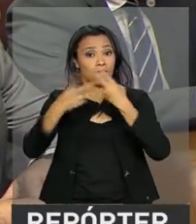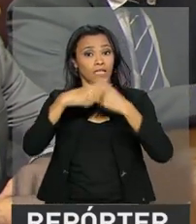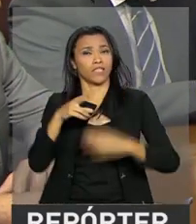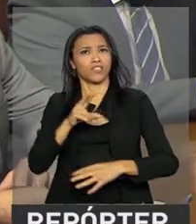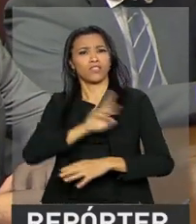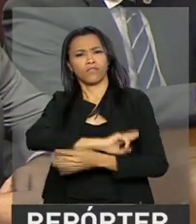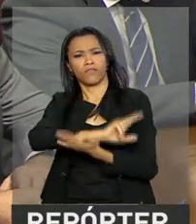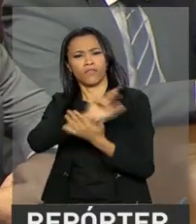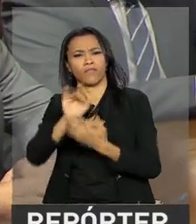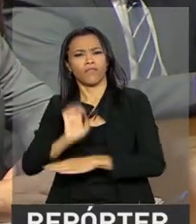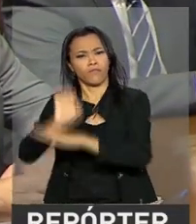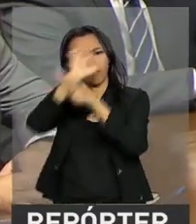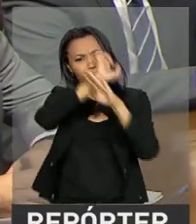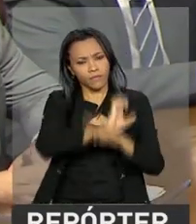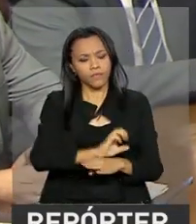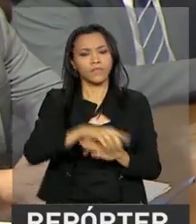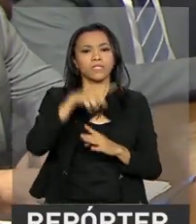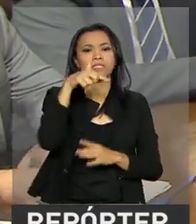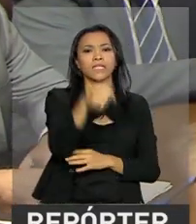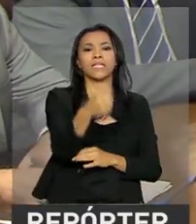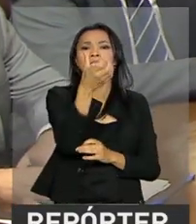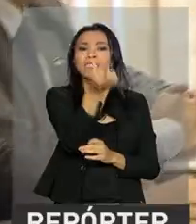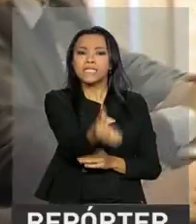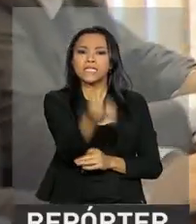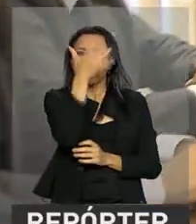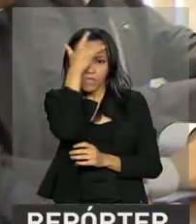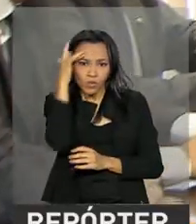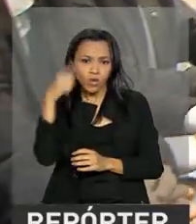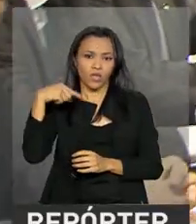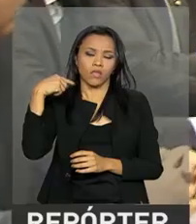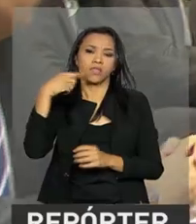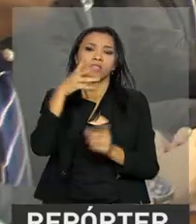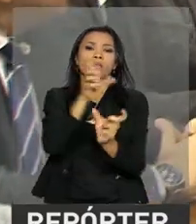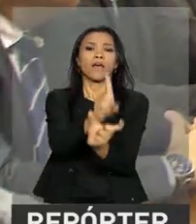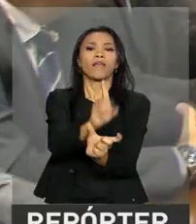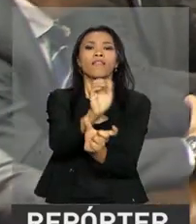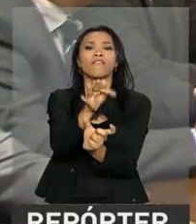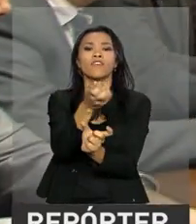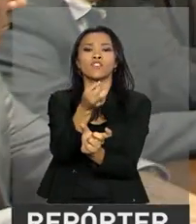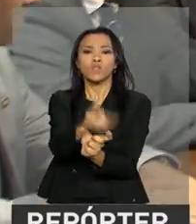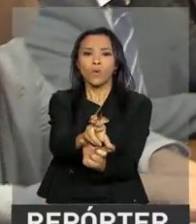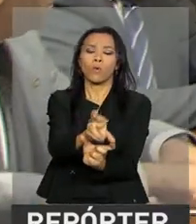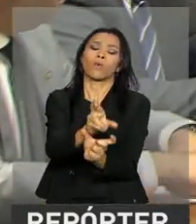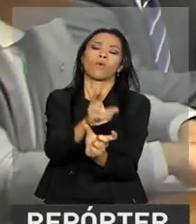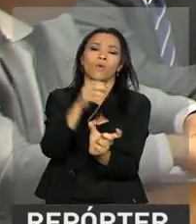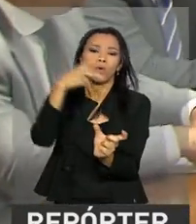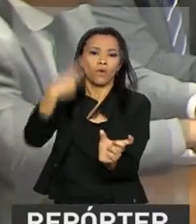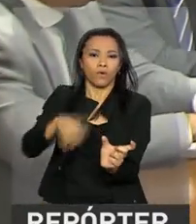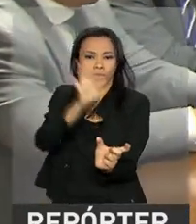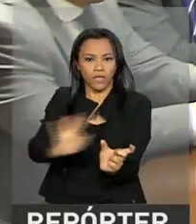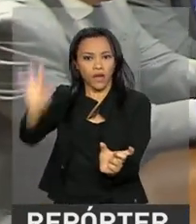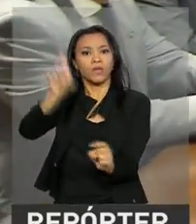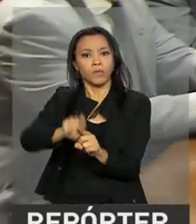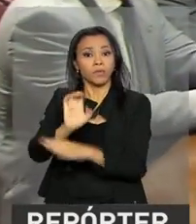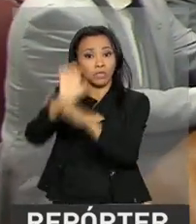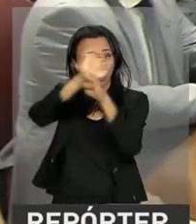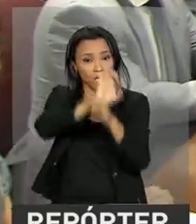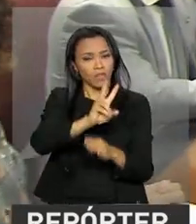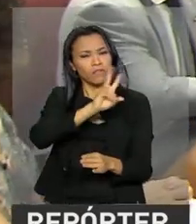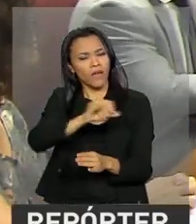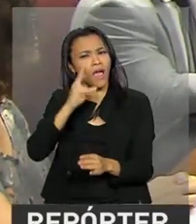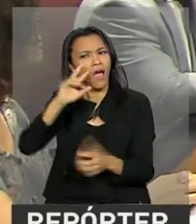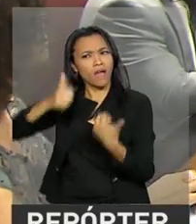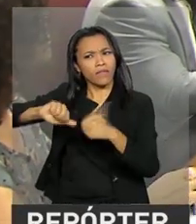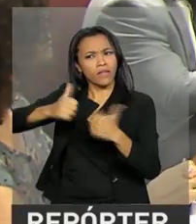semana um grupo de 76 defensores públicos da união e dos Estados vão a Manaus avaliar a situação de cerca